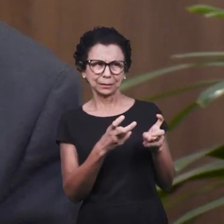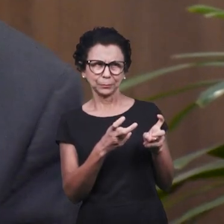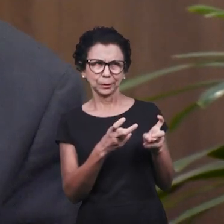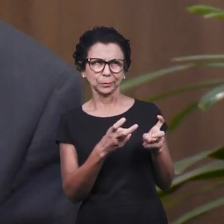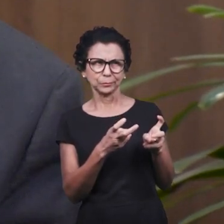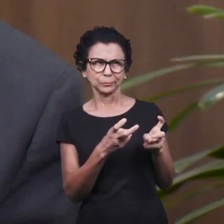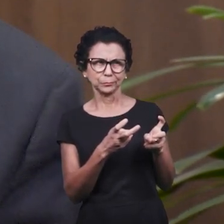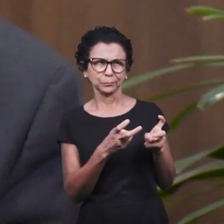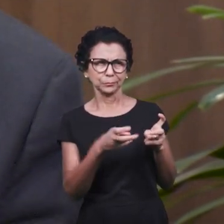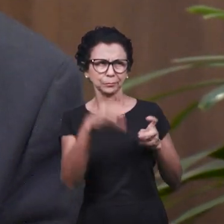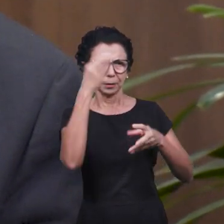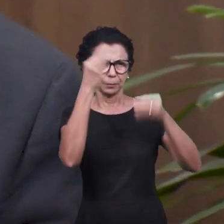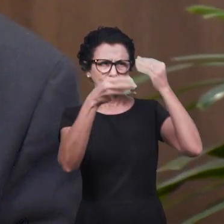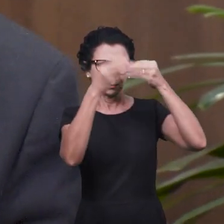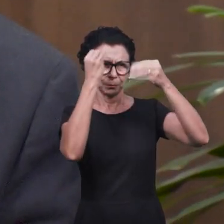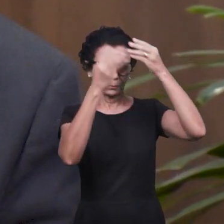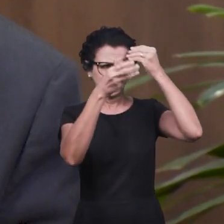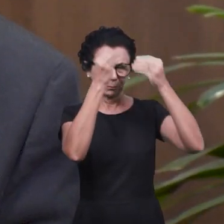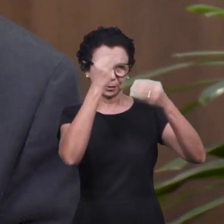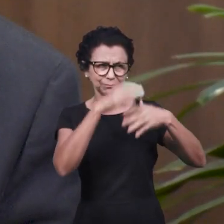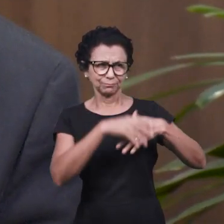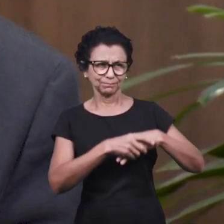todas as informações que